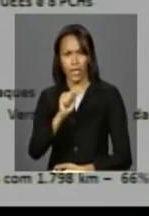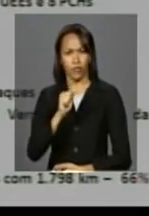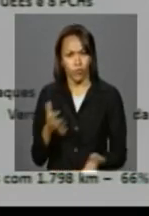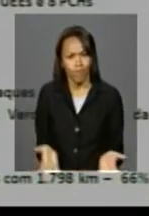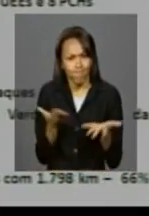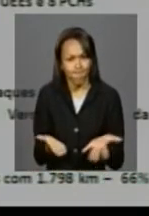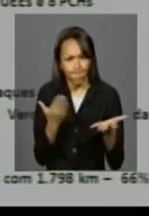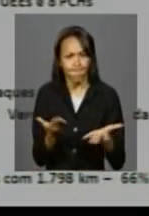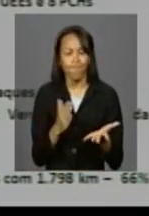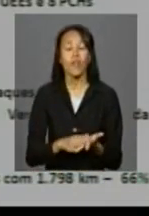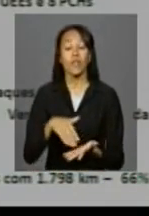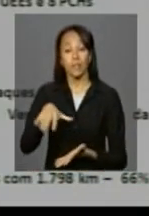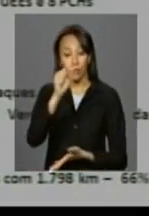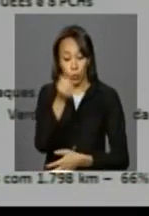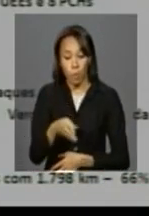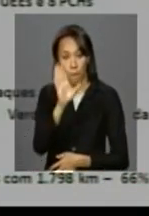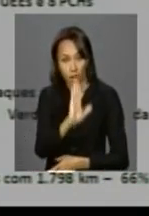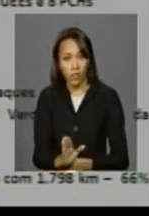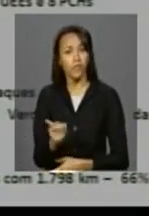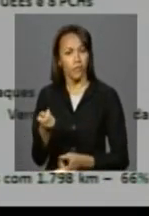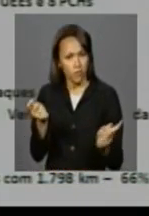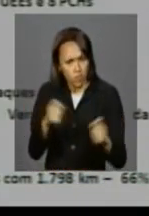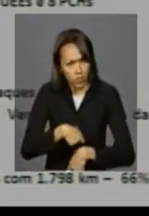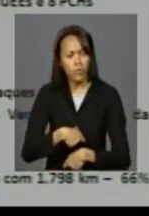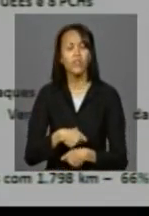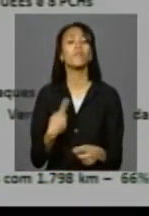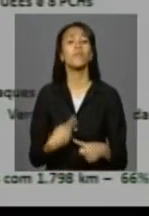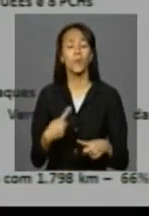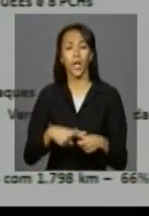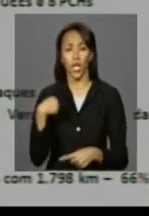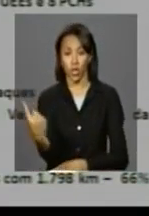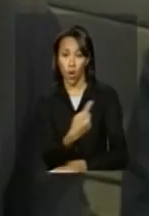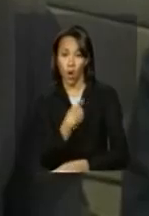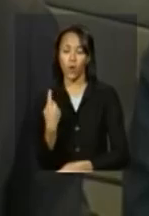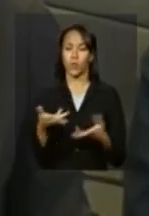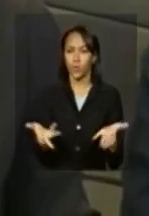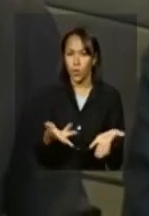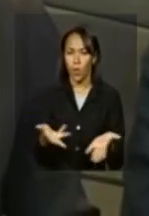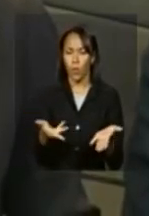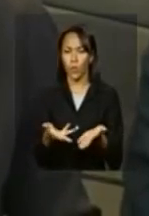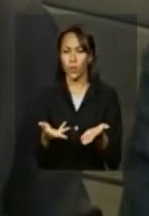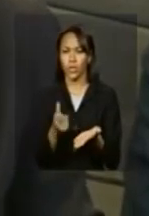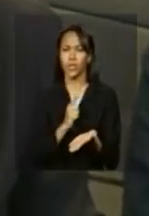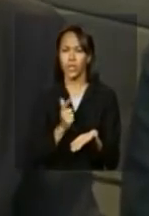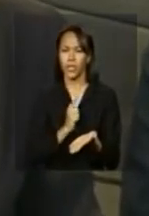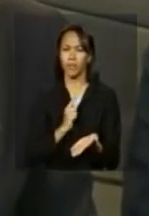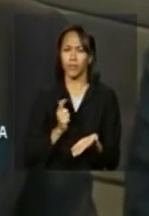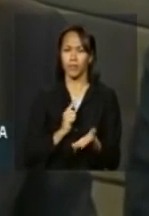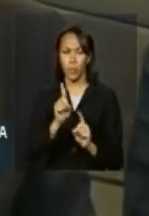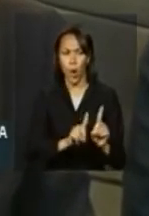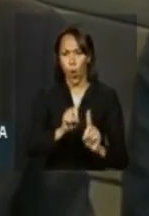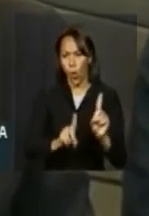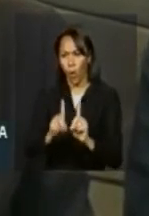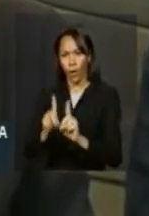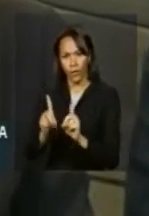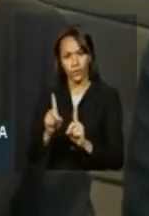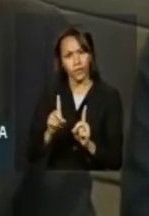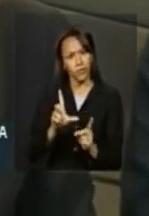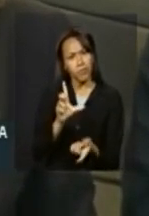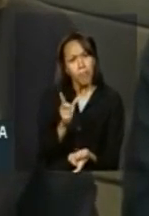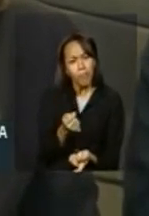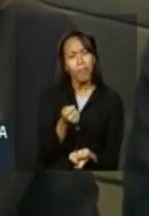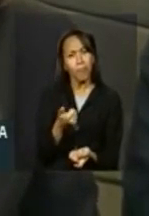matriz de energia do país, e isso foi possível porque nós estamos hoje com custos mais competitivos dessa